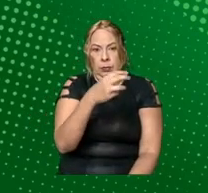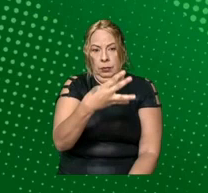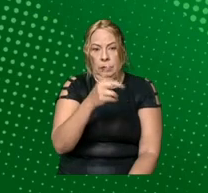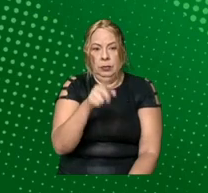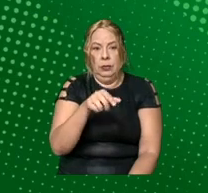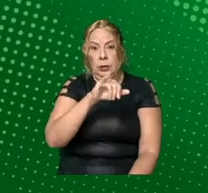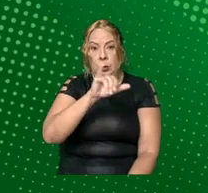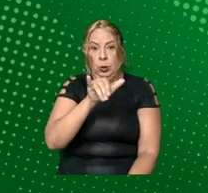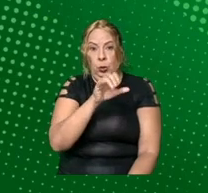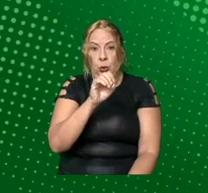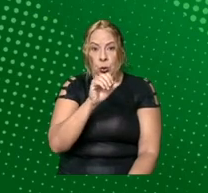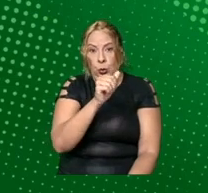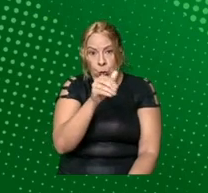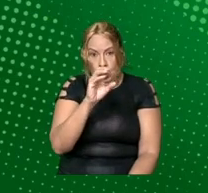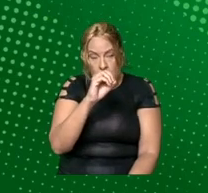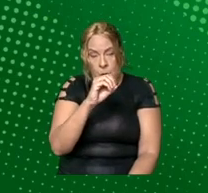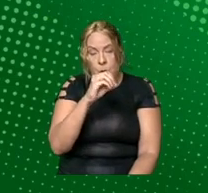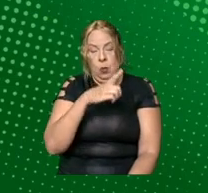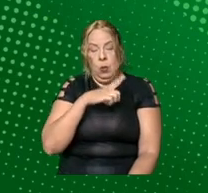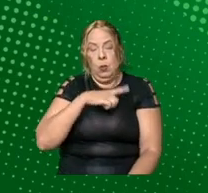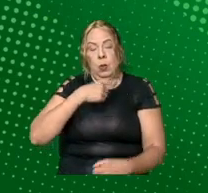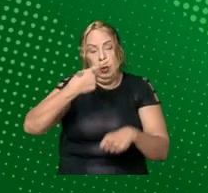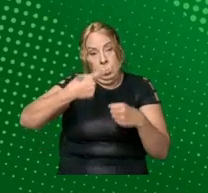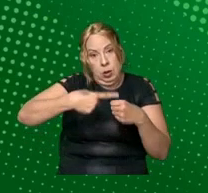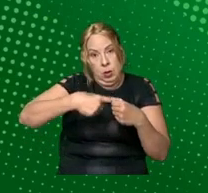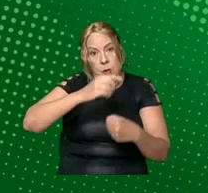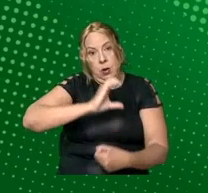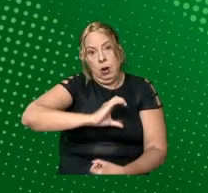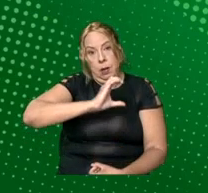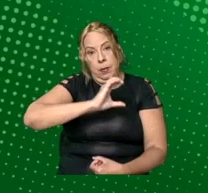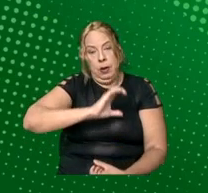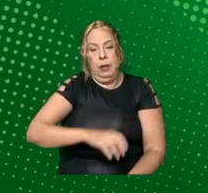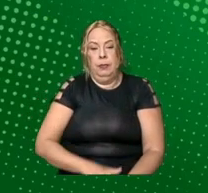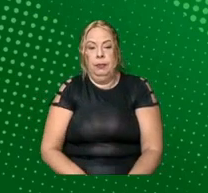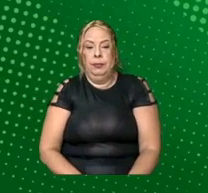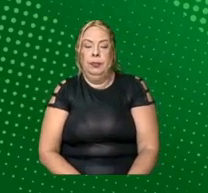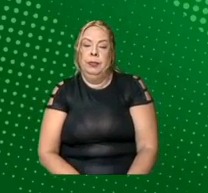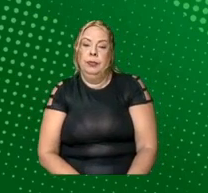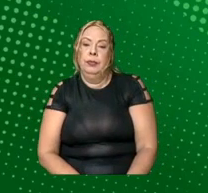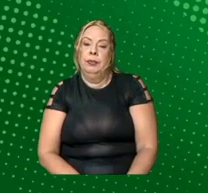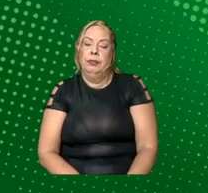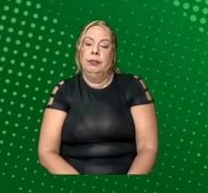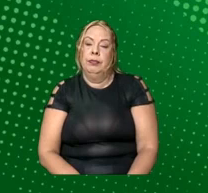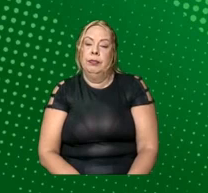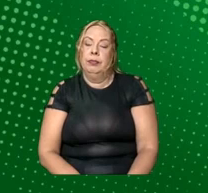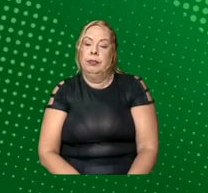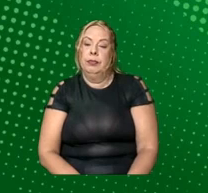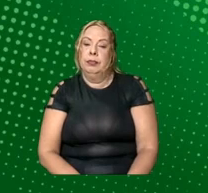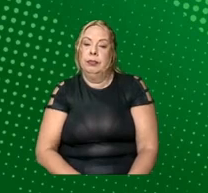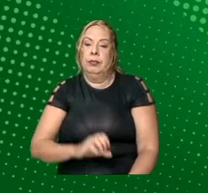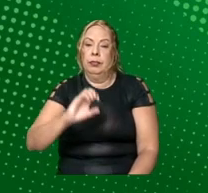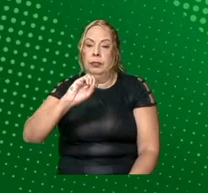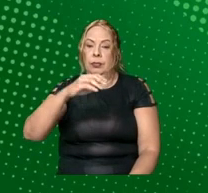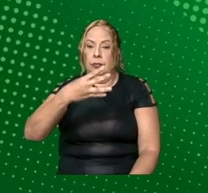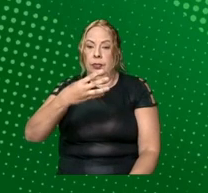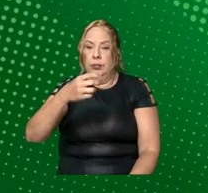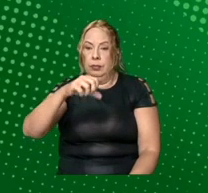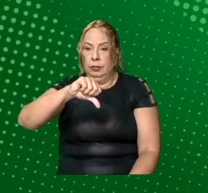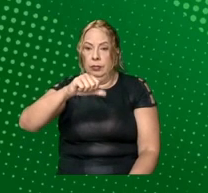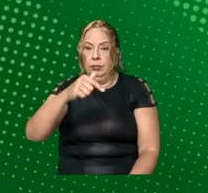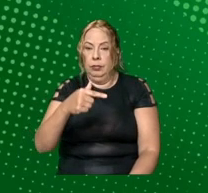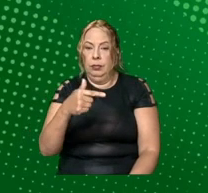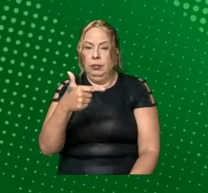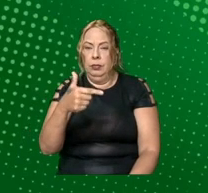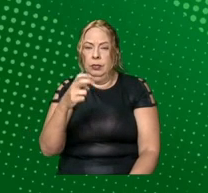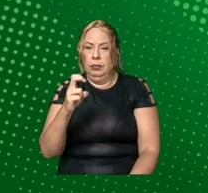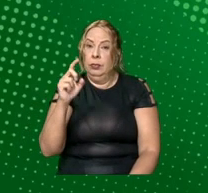165154, João Paulo de Capela, adquiriu com a Madalena, Regional Capela. E aqui, olha só, meu amigo,